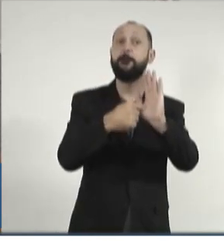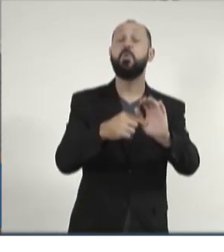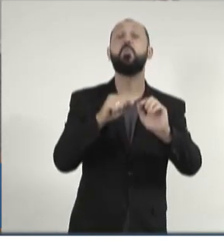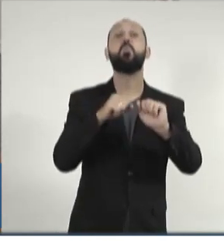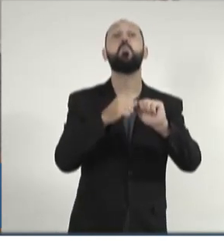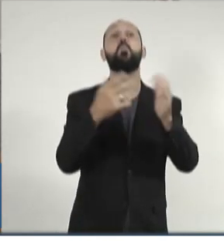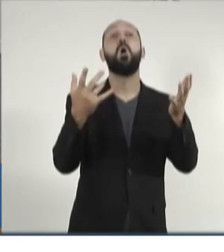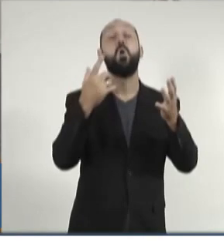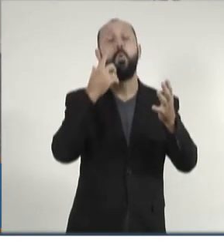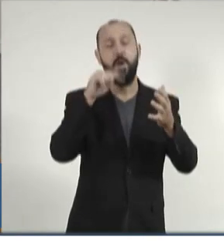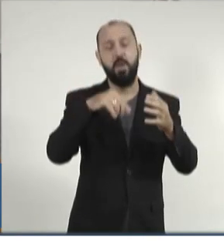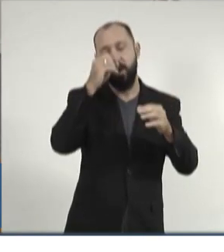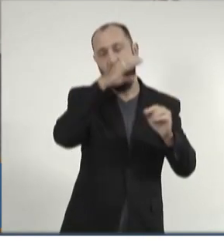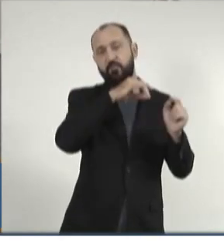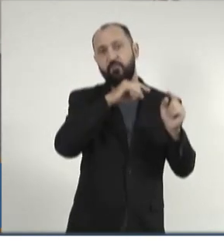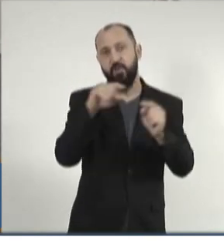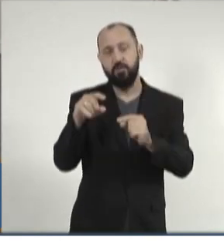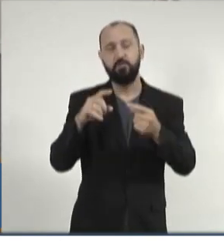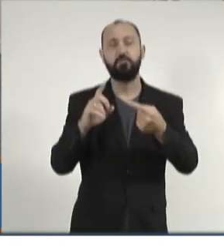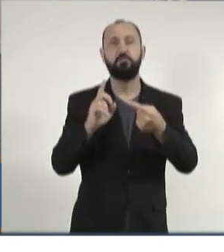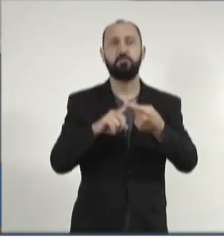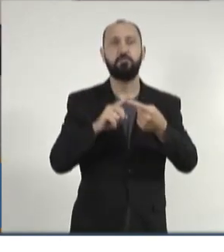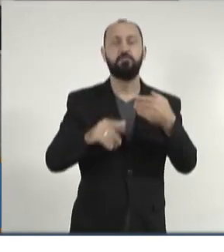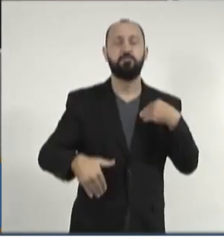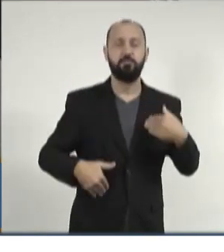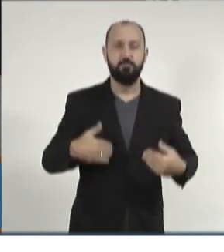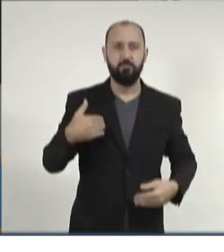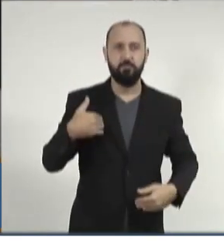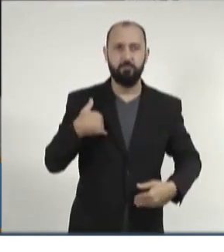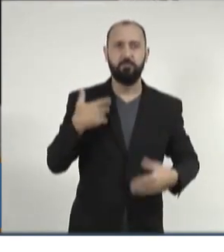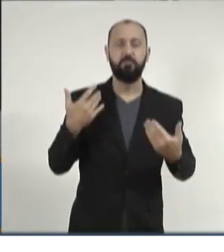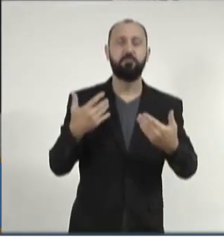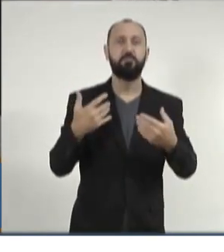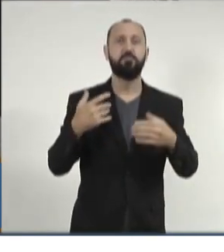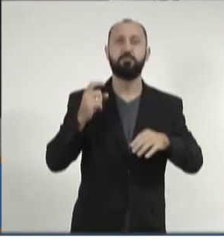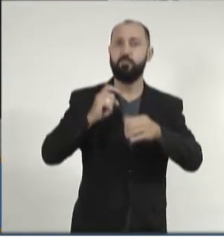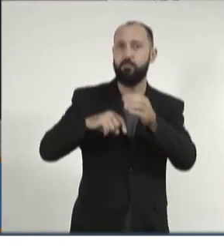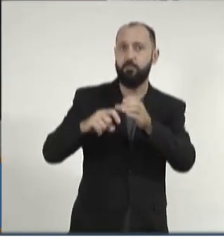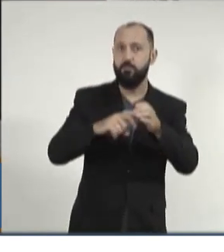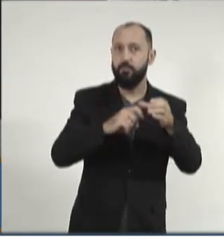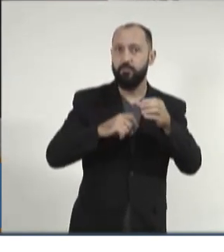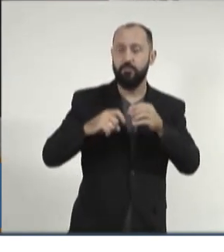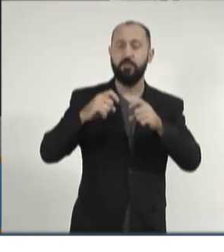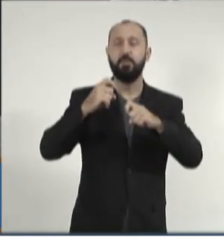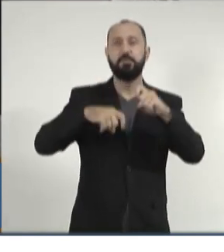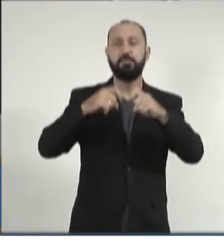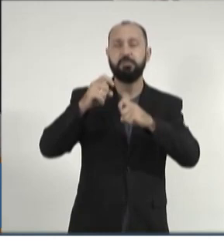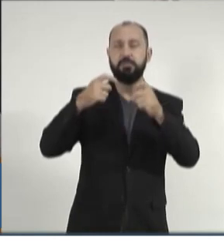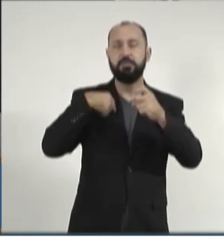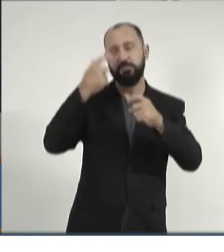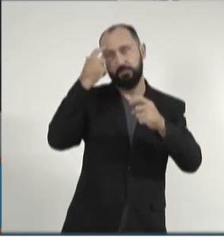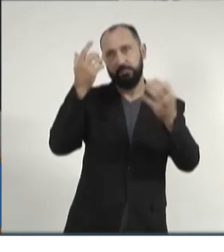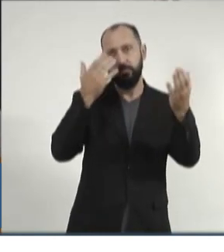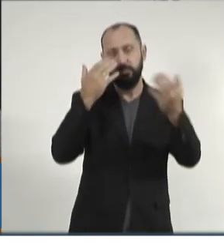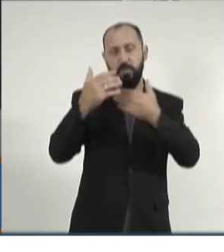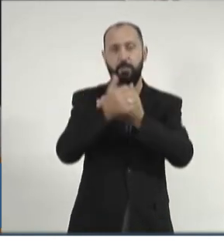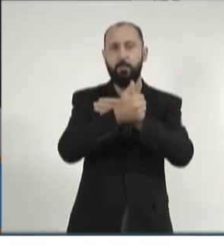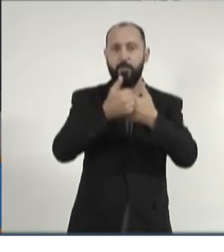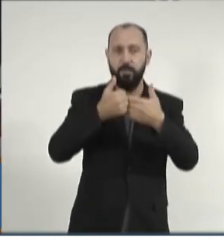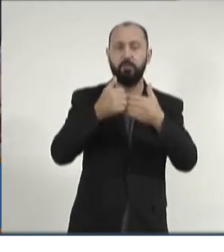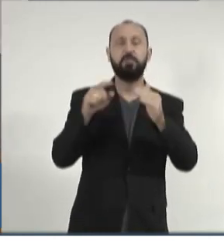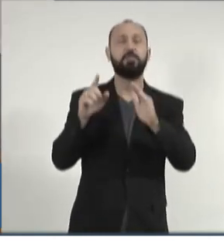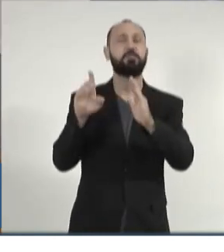gente quais são as formas de violência, né? Então, a gente tem violência física, violência sexual, violência psicológica, violência moral e